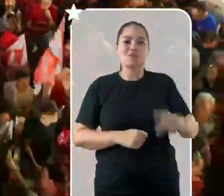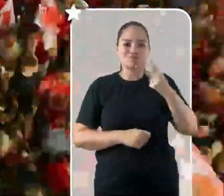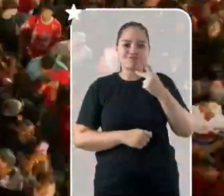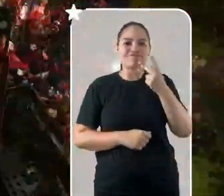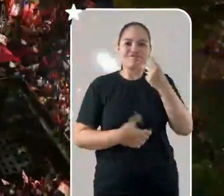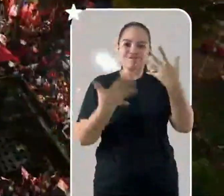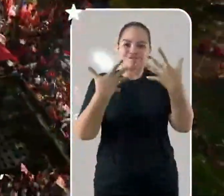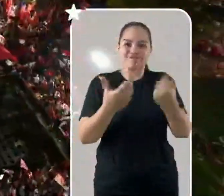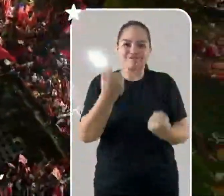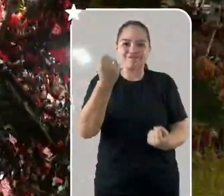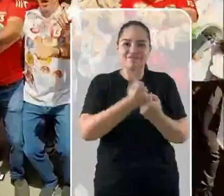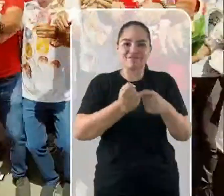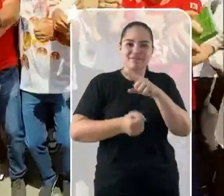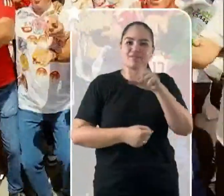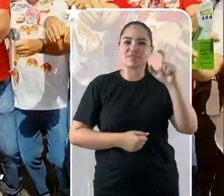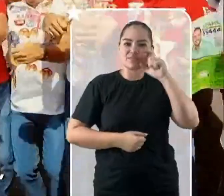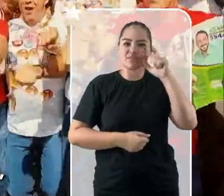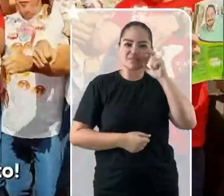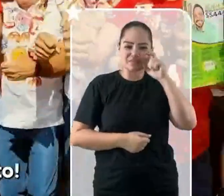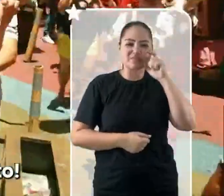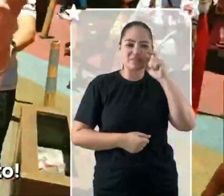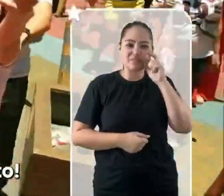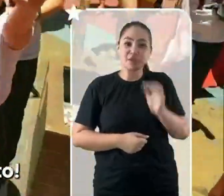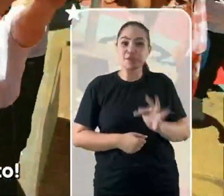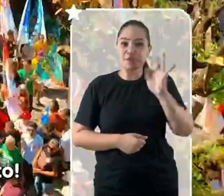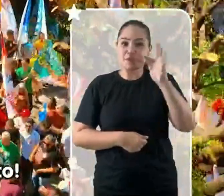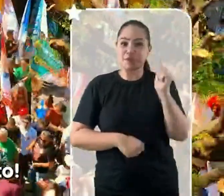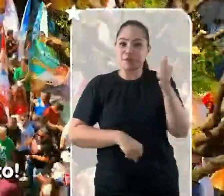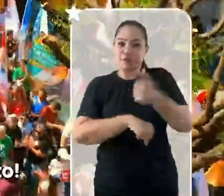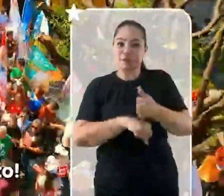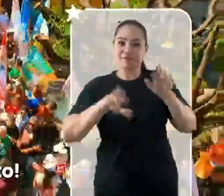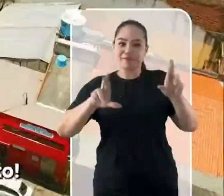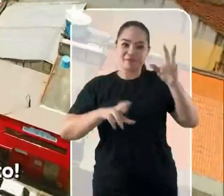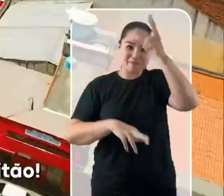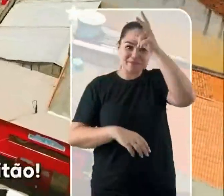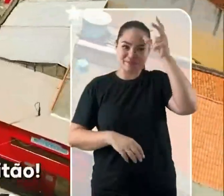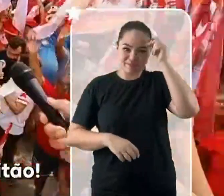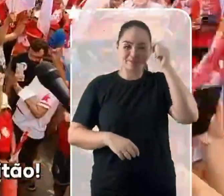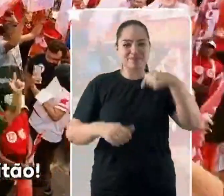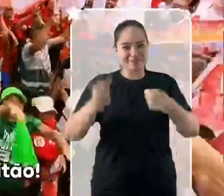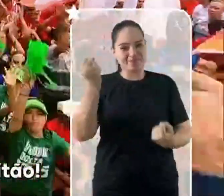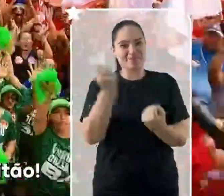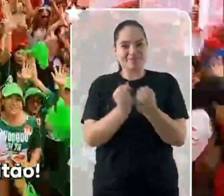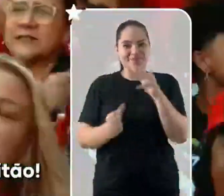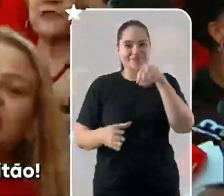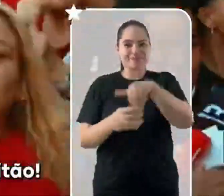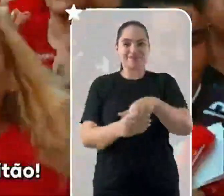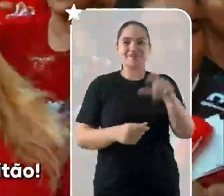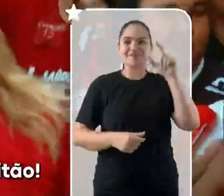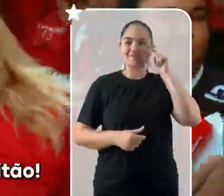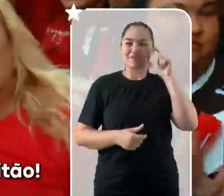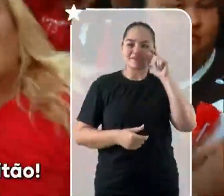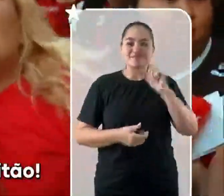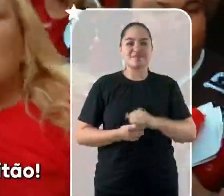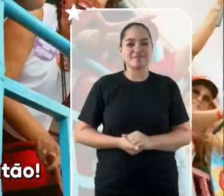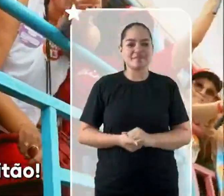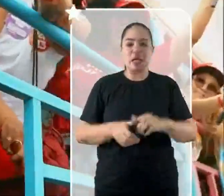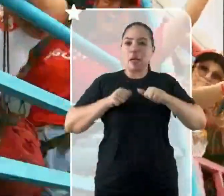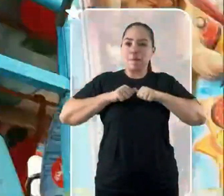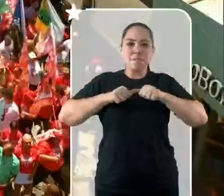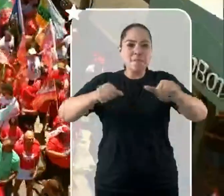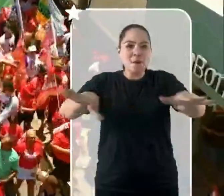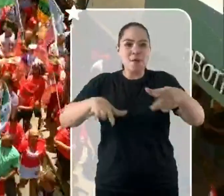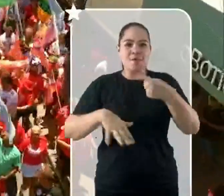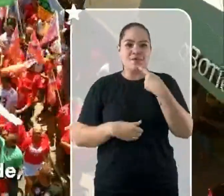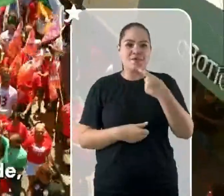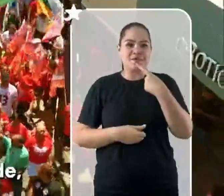É Fortaleza abraçando Evandro, nosso próximo prefeito. Eu tô fechado com Leitão. A